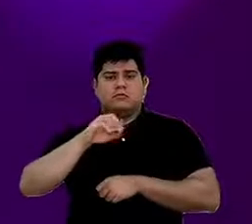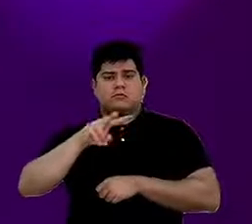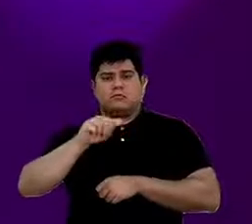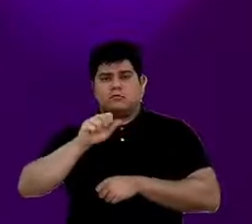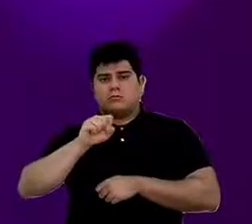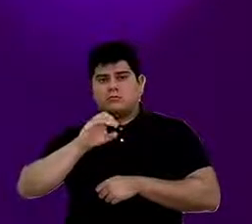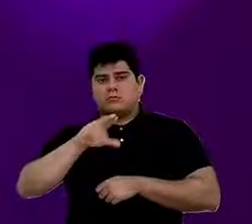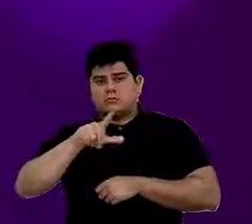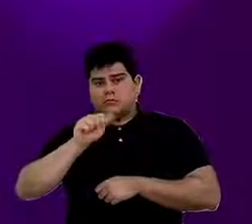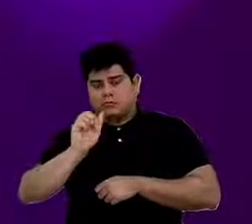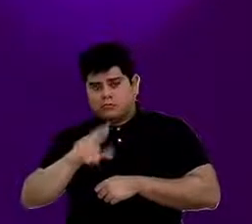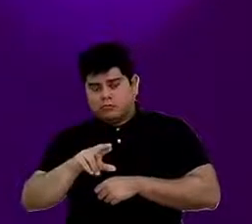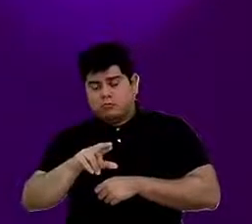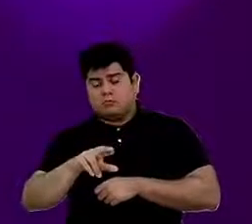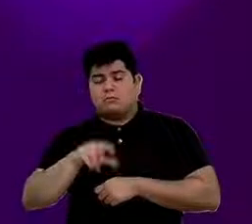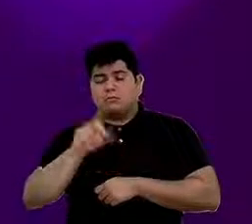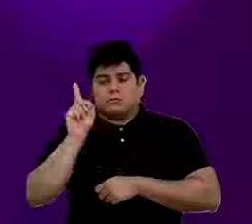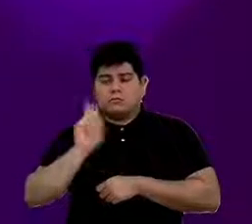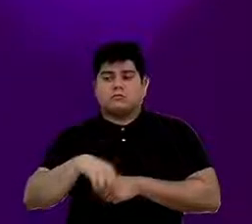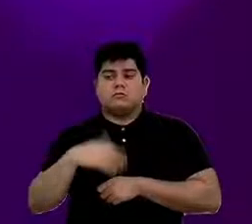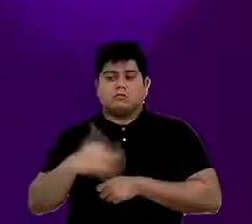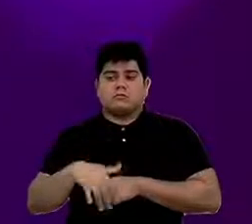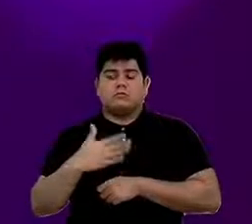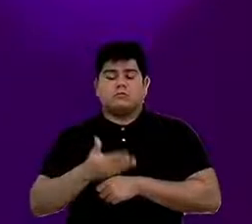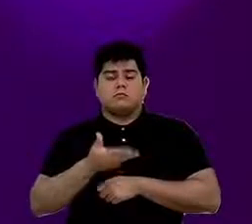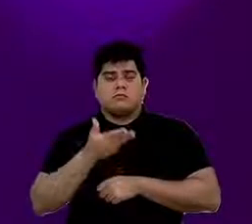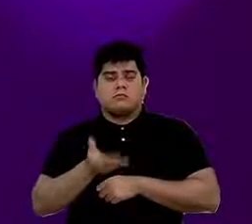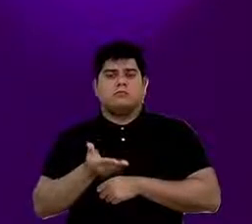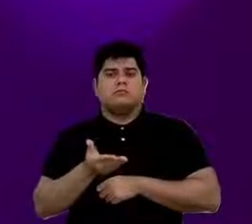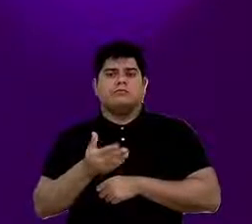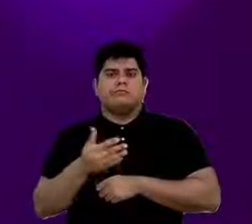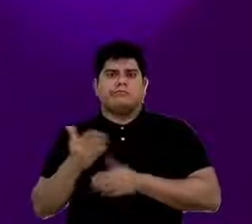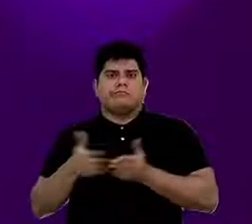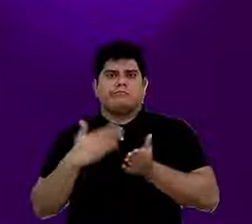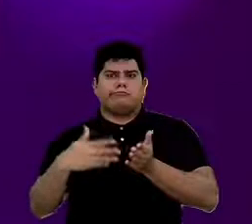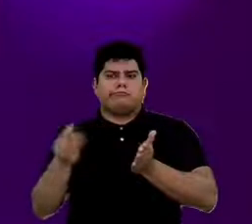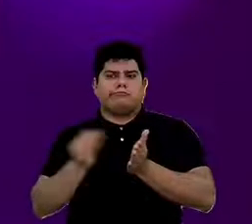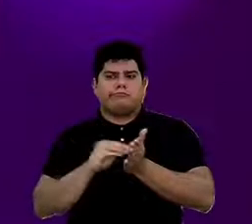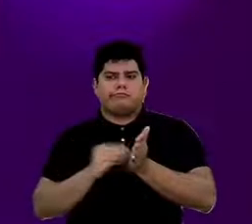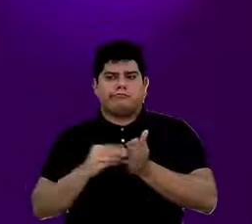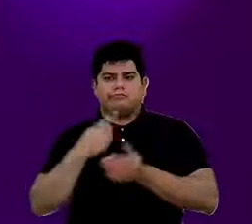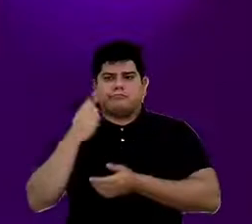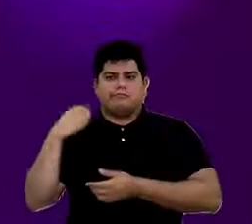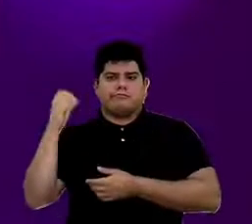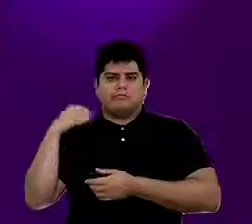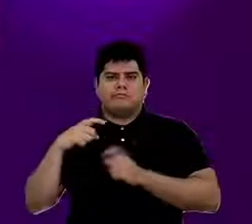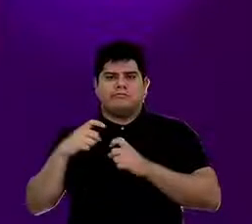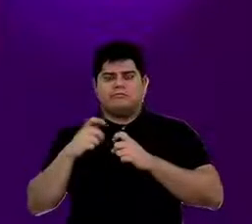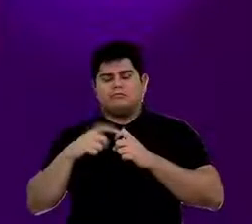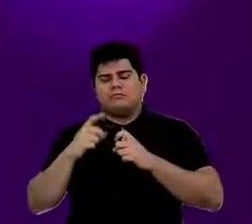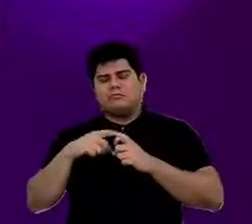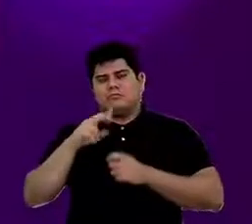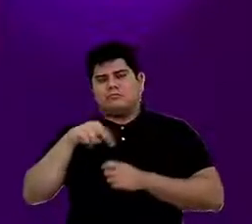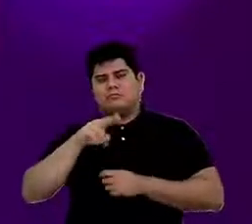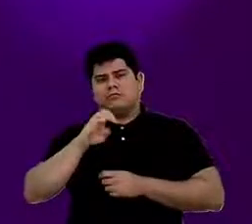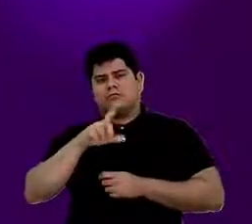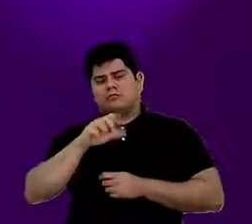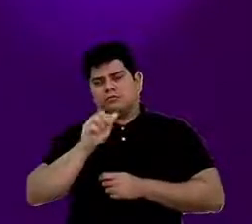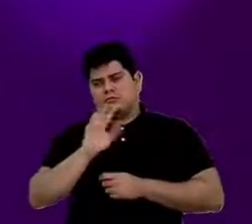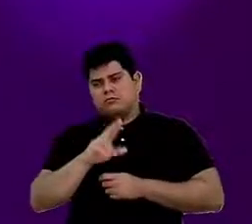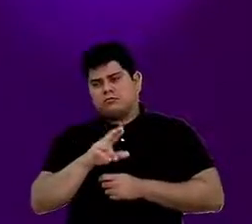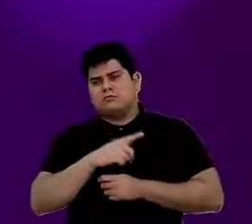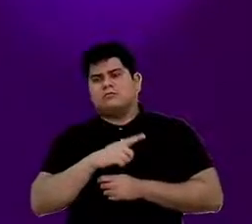de fluxo, que é a grande vedete das publicações mais recentes sobre a medicina nuclear. Existe